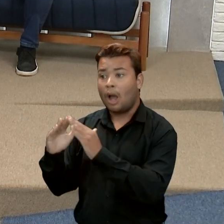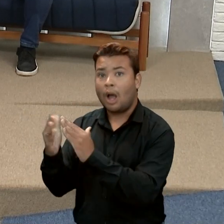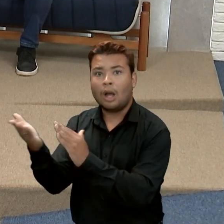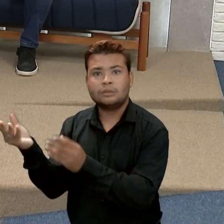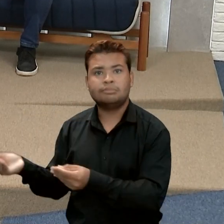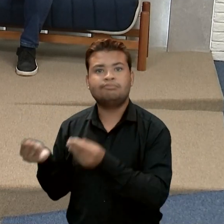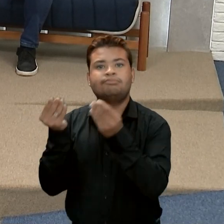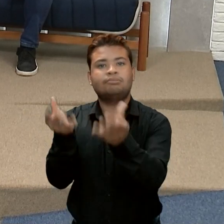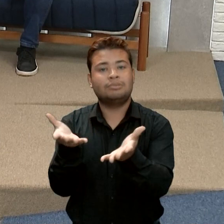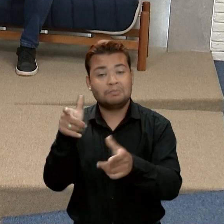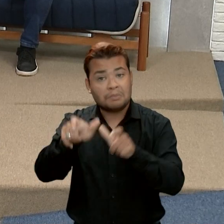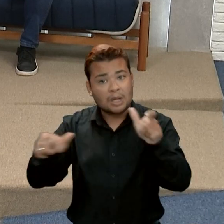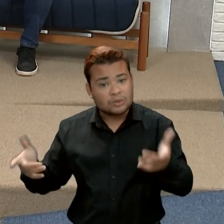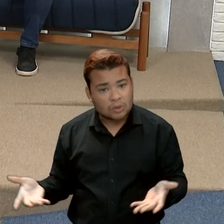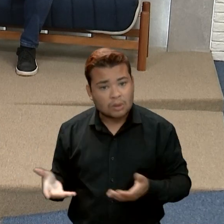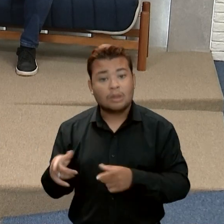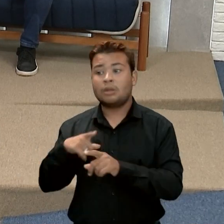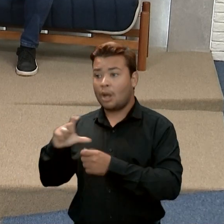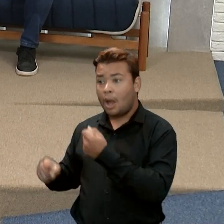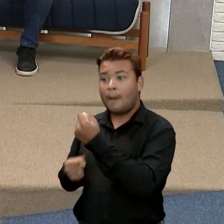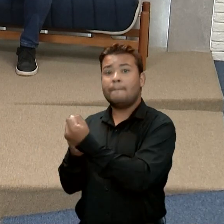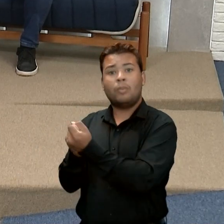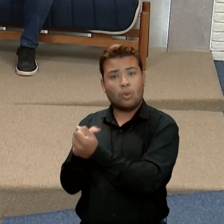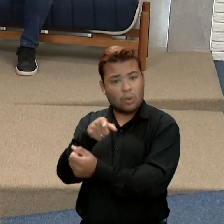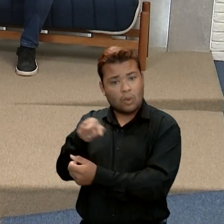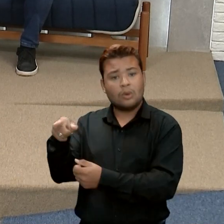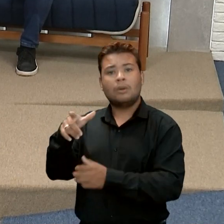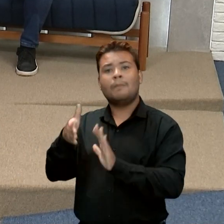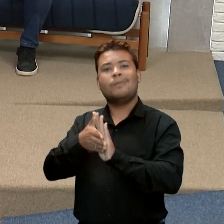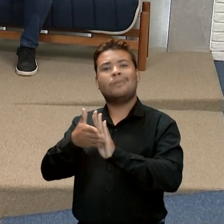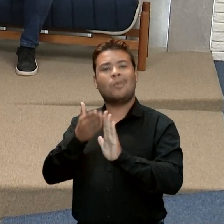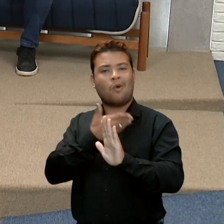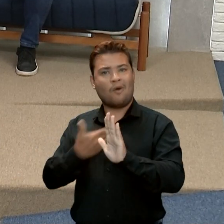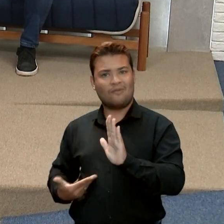em políticas públicas. Então, assim, esse alinhamento